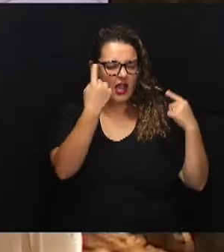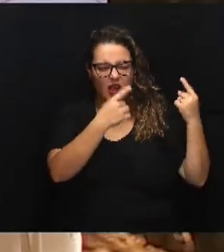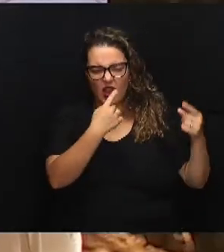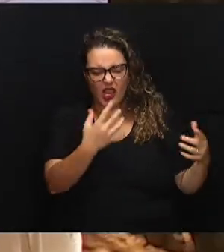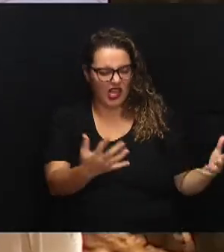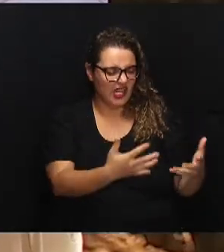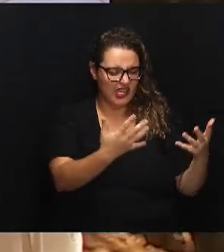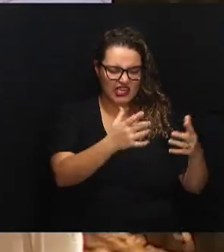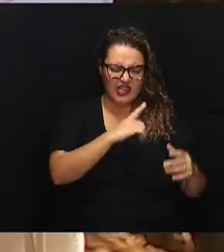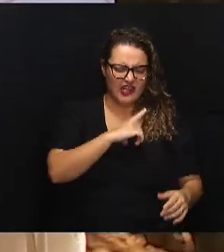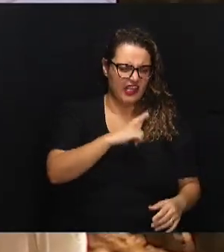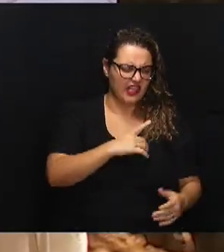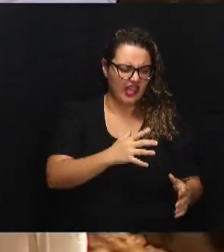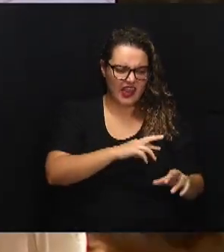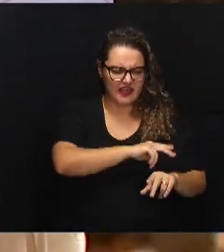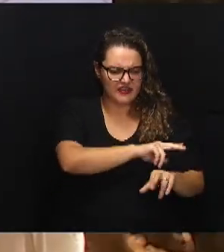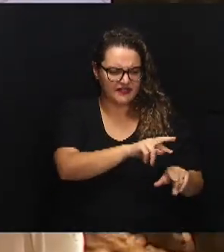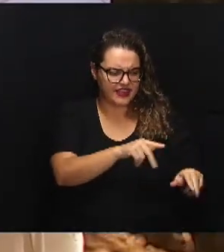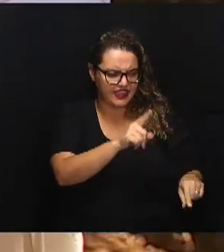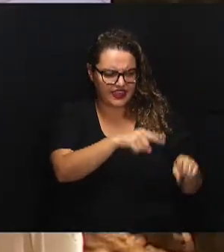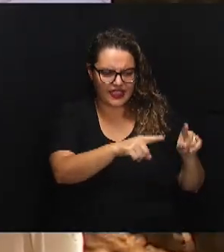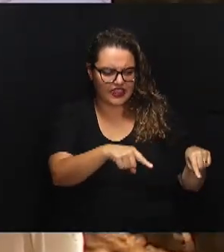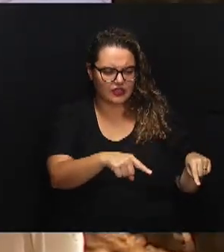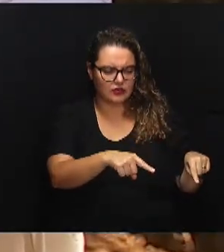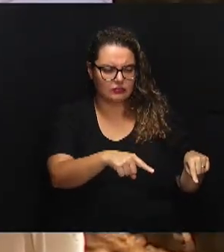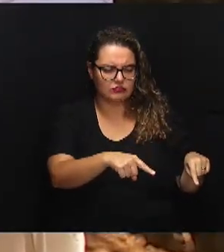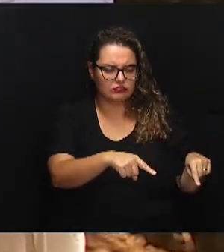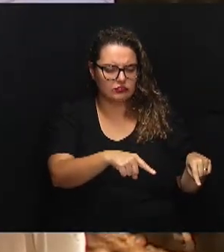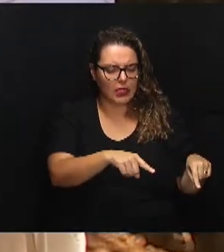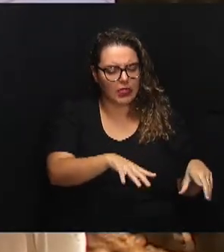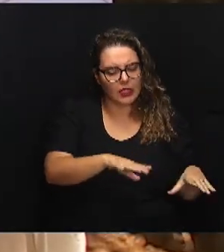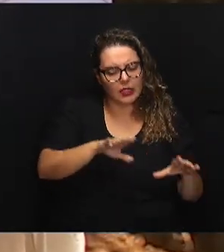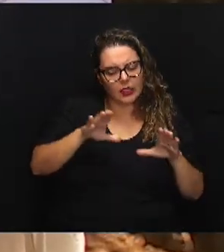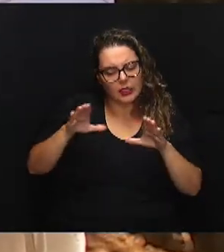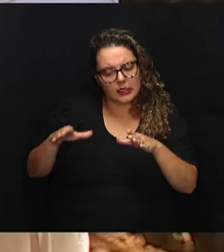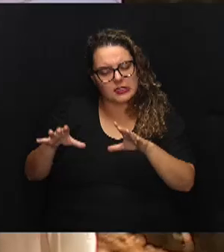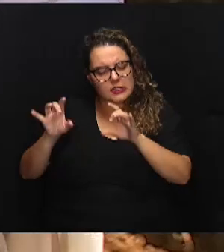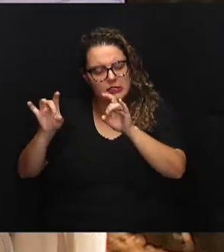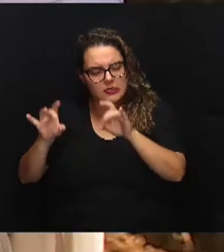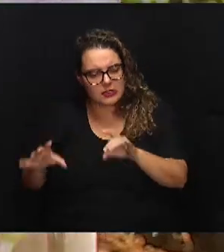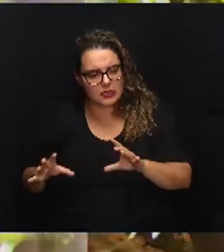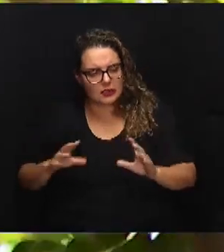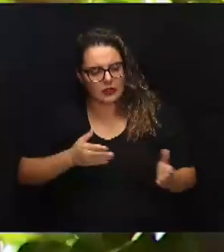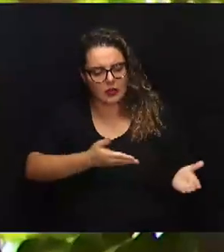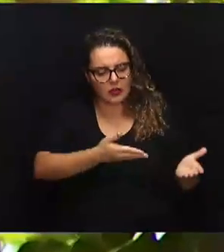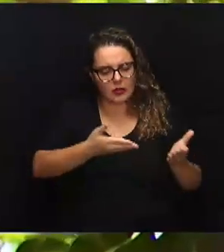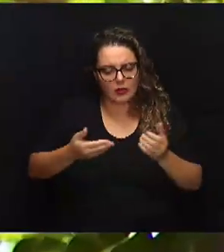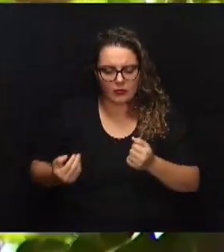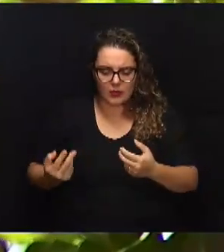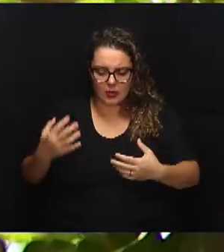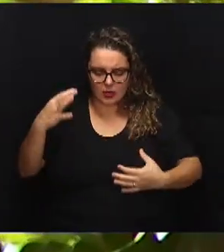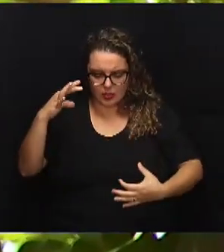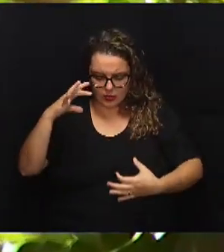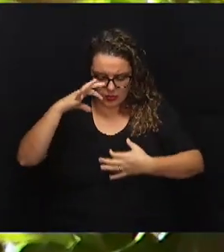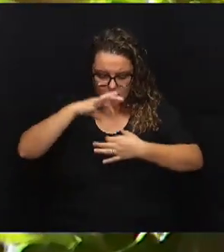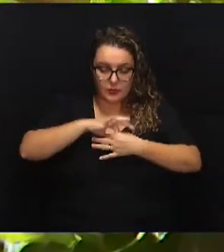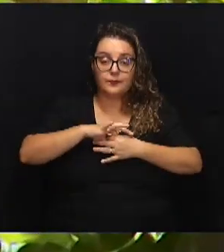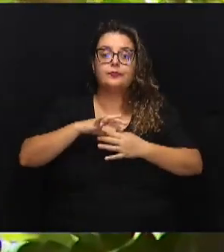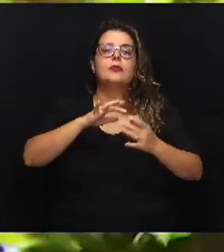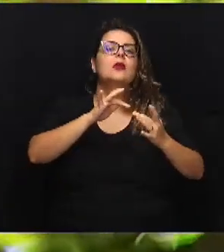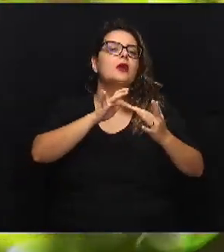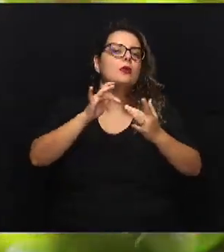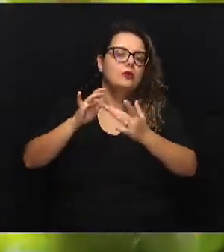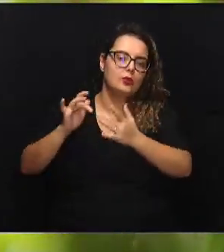estímulos que existem, acho que é um convite para que a gente se volte para dentro. Com certeza. O contato com a natureza